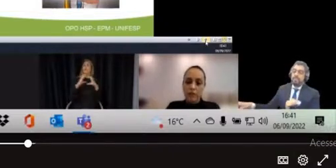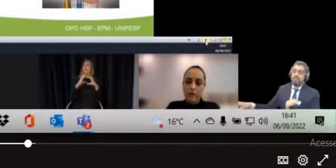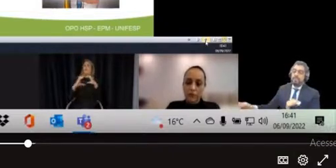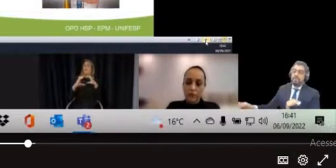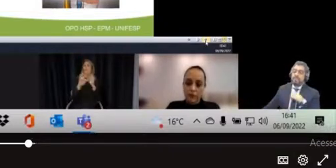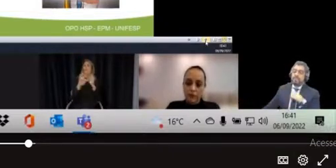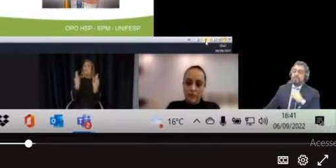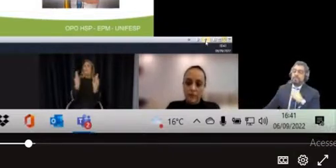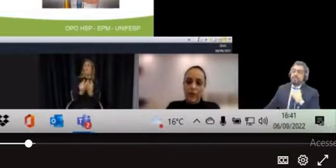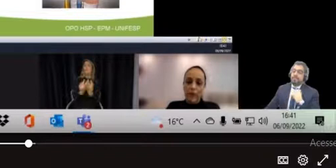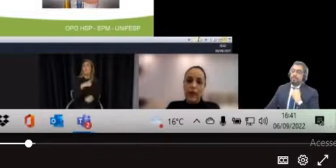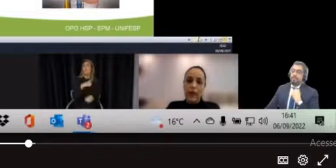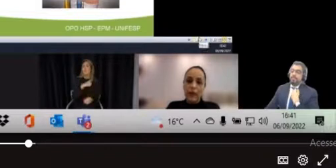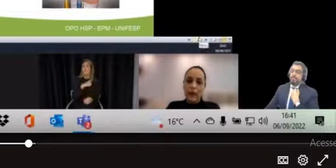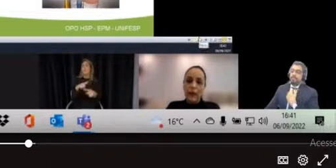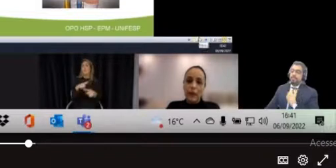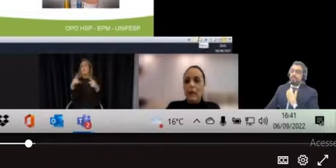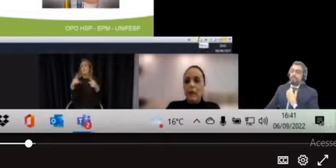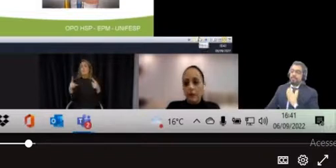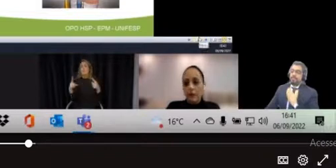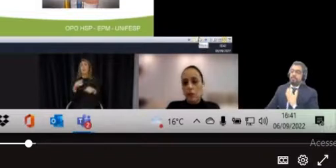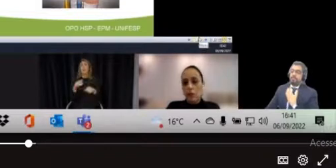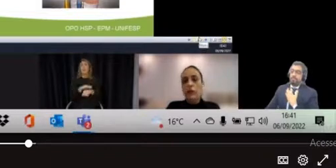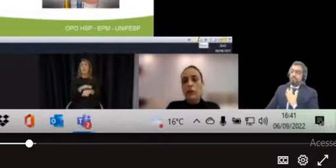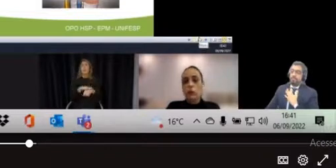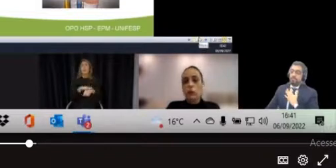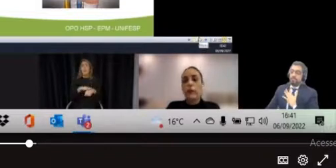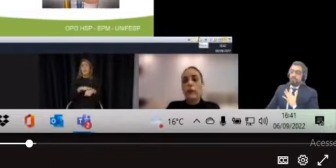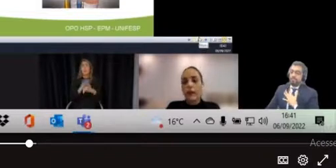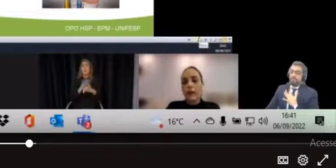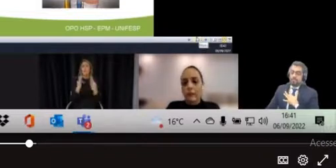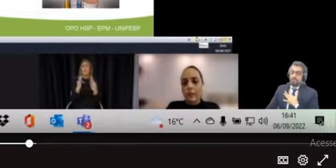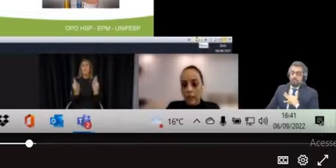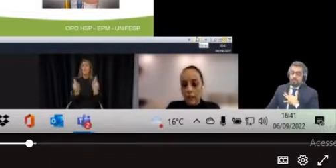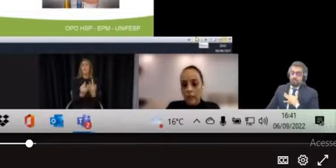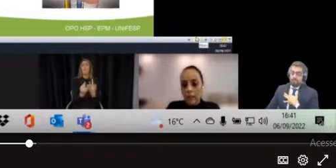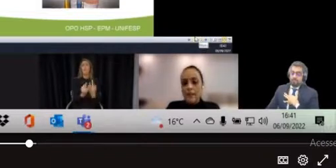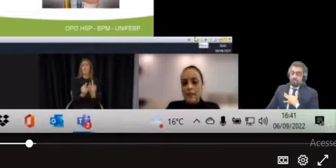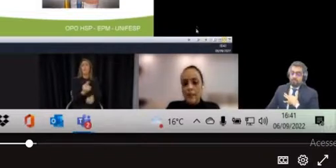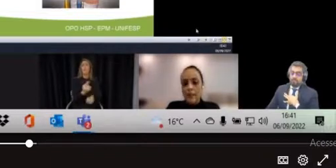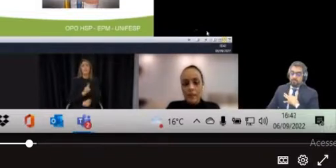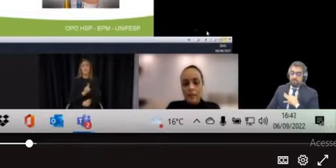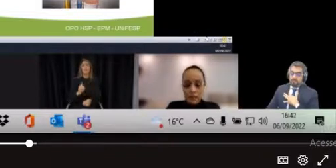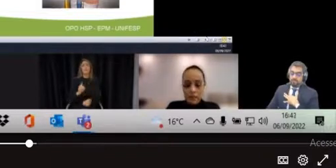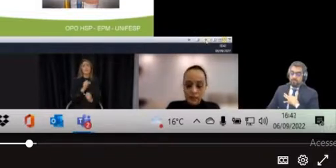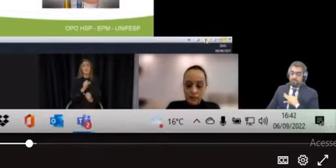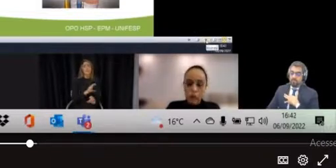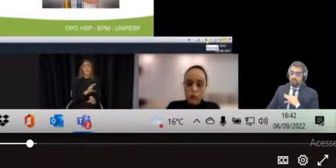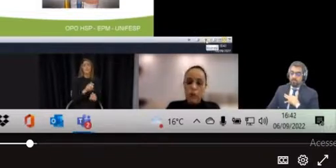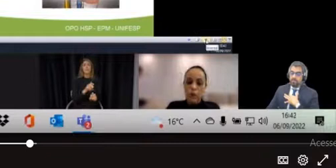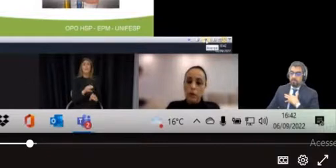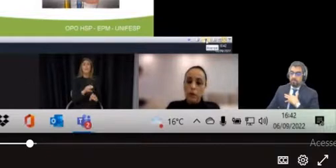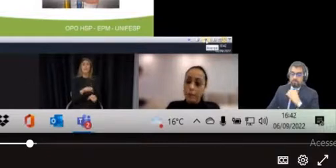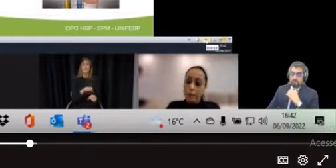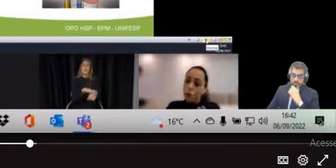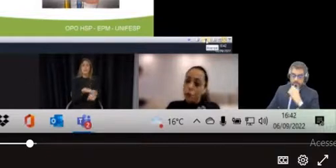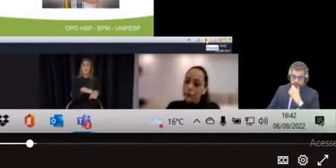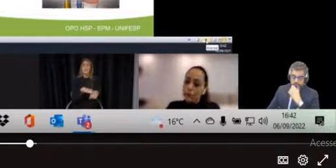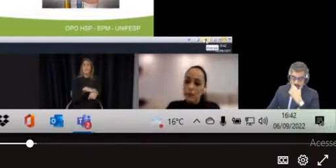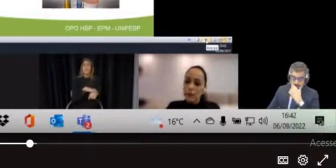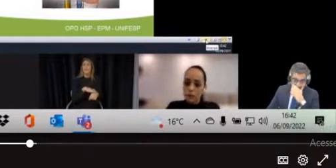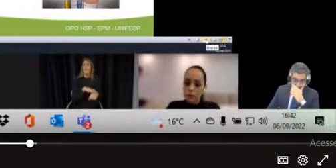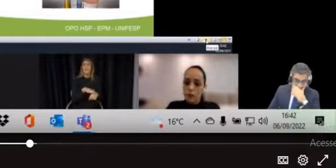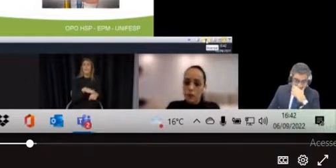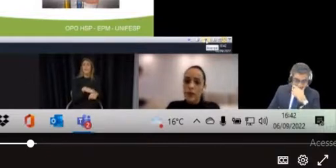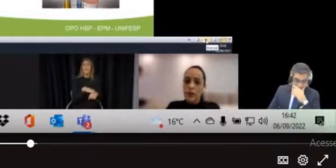gente faz numa entrevista é dar uma direção, um conteúdo para aquela família, sempre iniciando sabendo